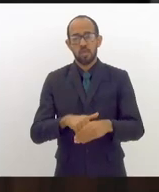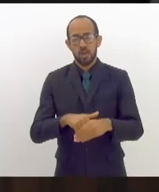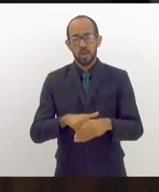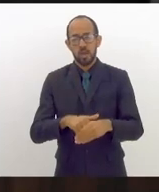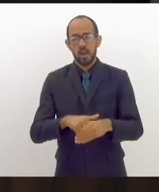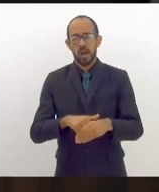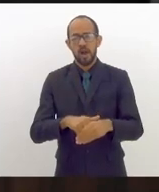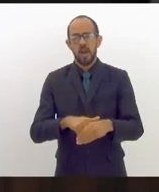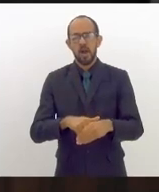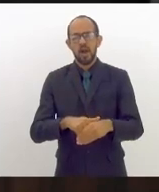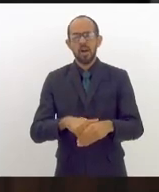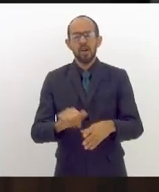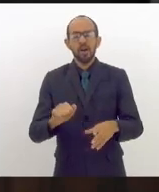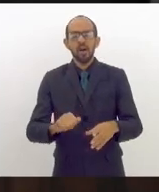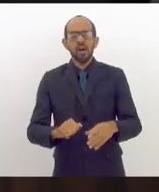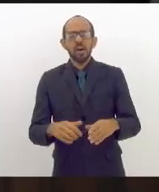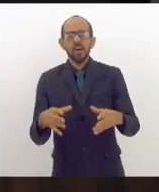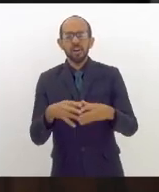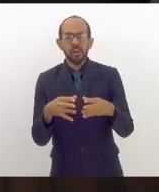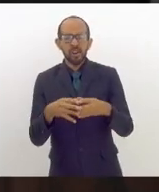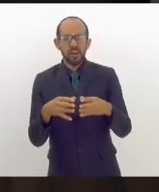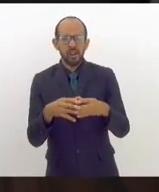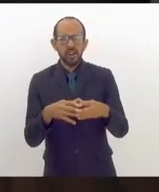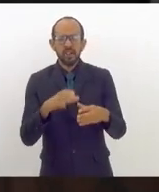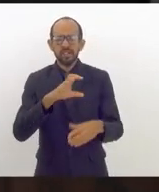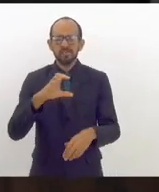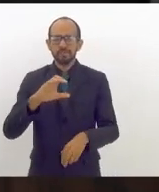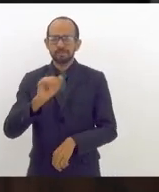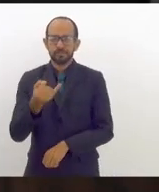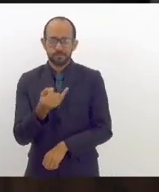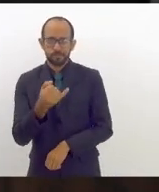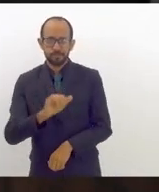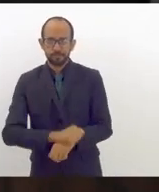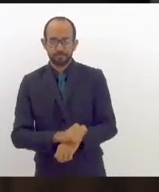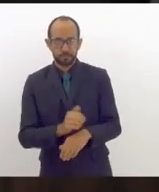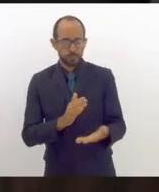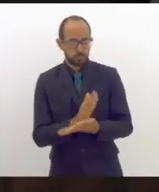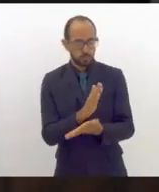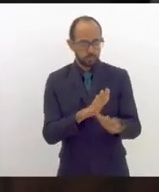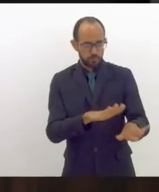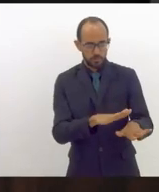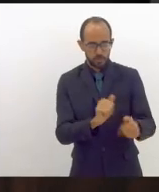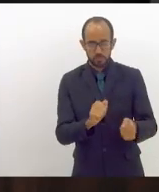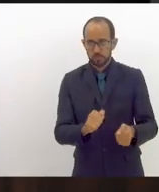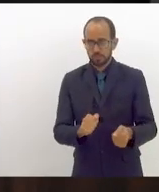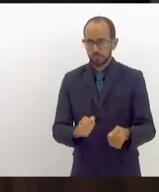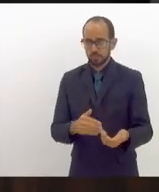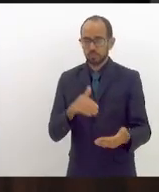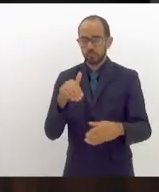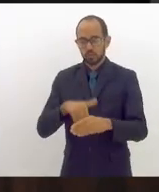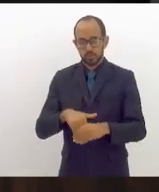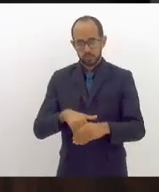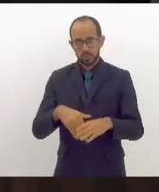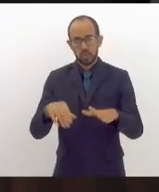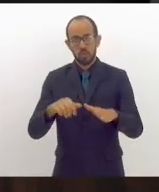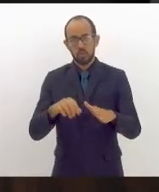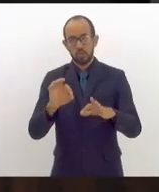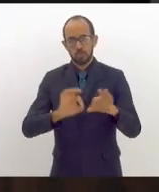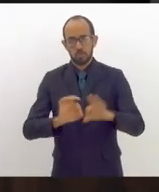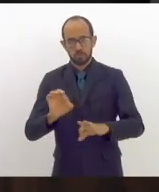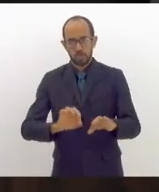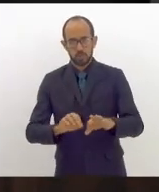parecida comissão de condição Justiça seus que aprovam aprovado em votação projeto assim emendado